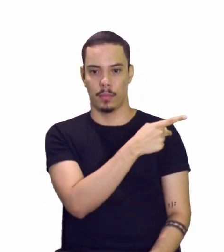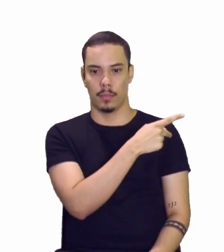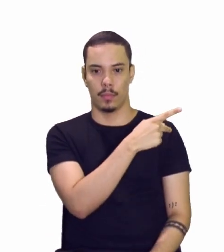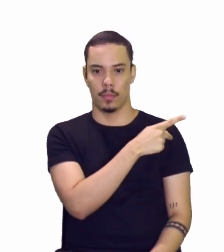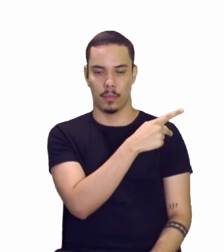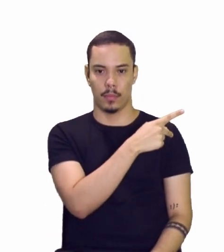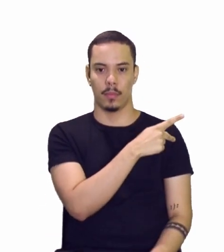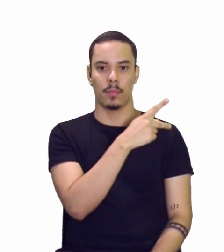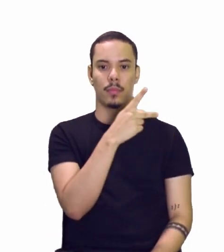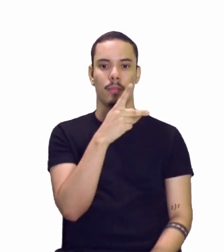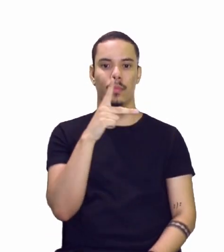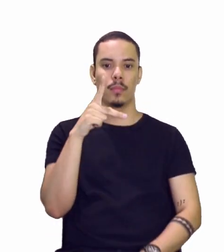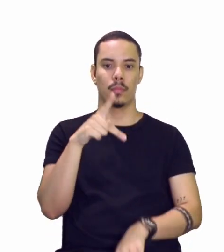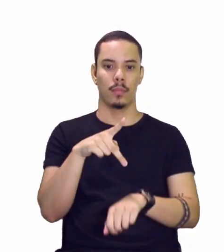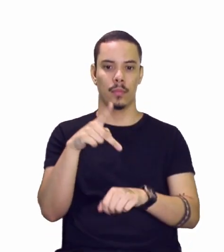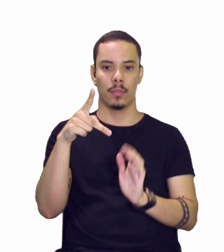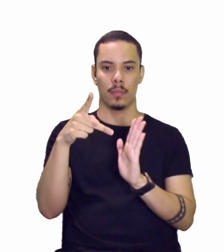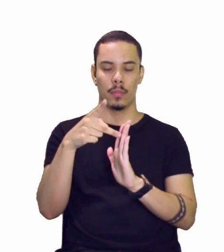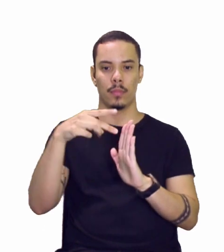Cacoal, Presidente Médici,